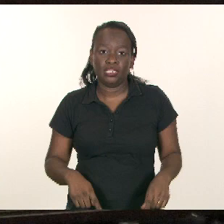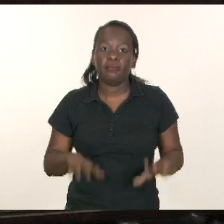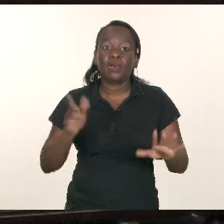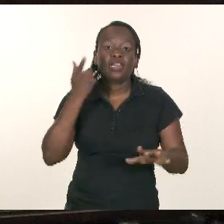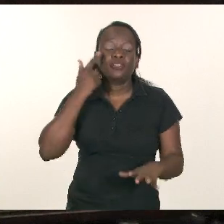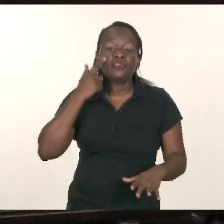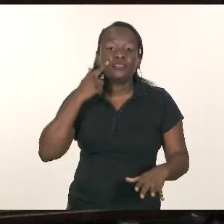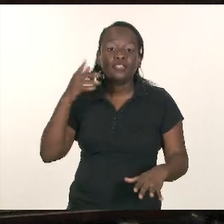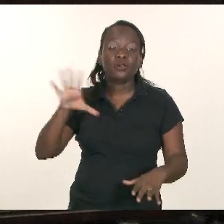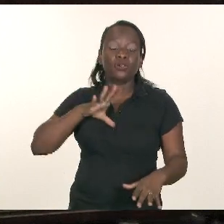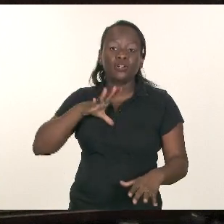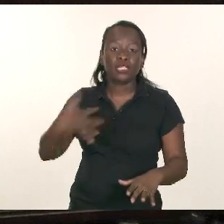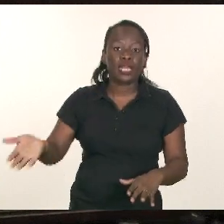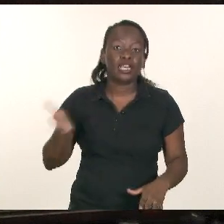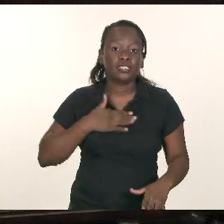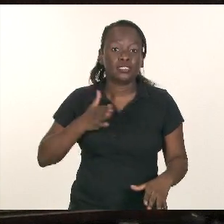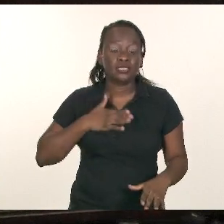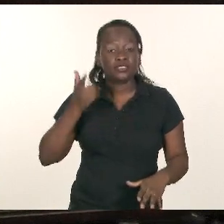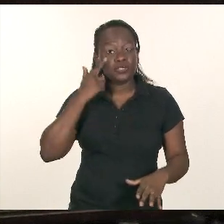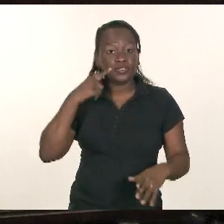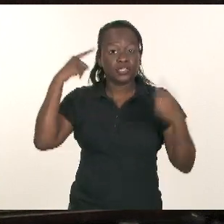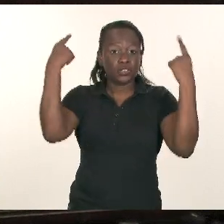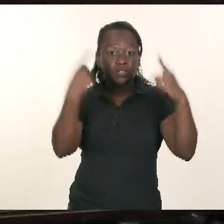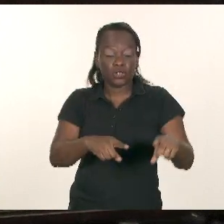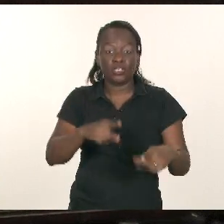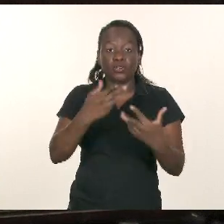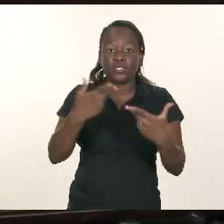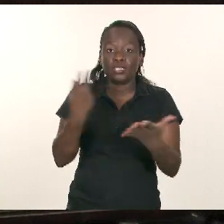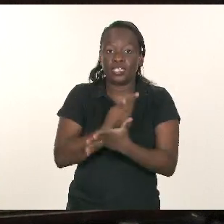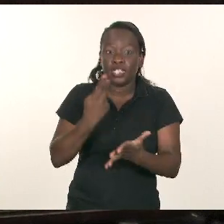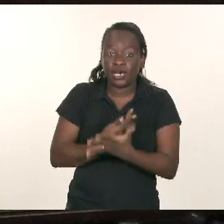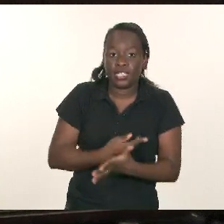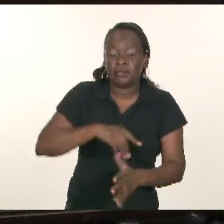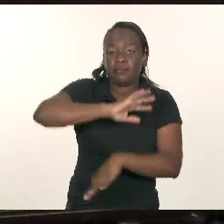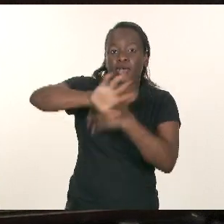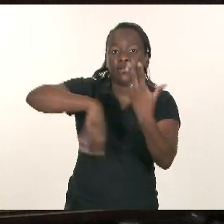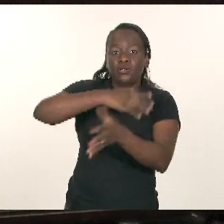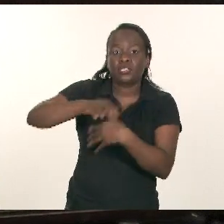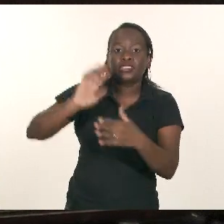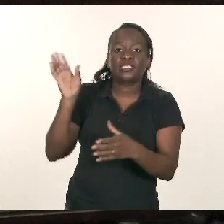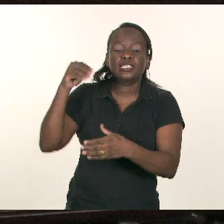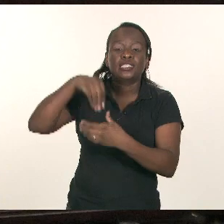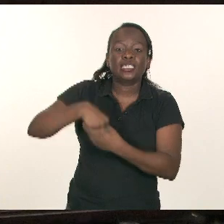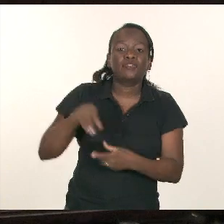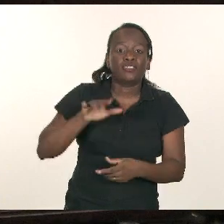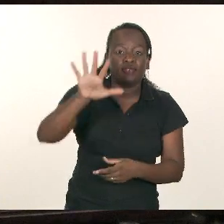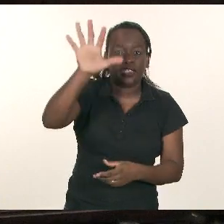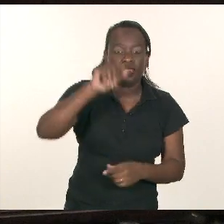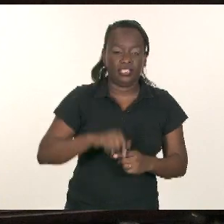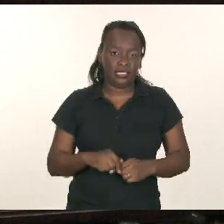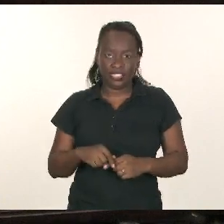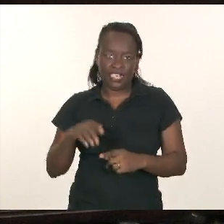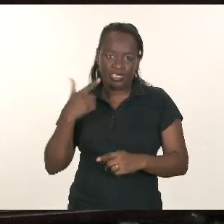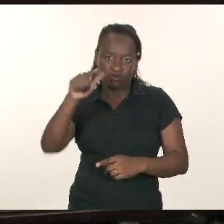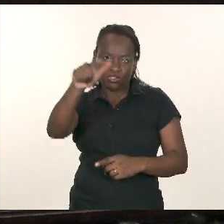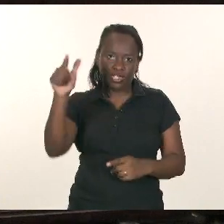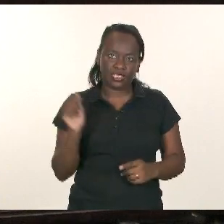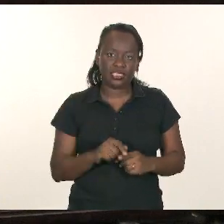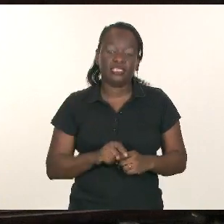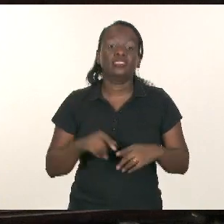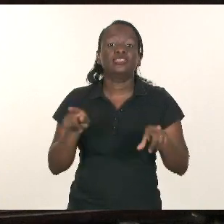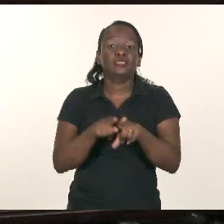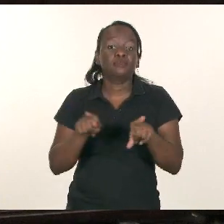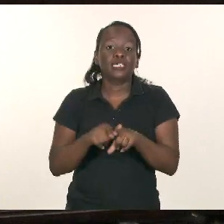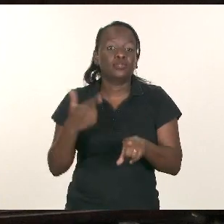peito e disposição de combater as irregularidades e a desordem dentro das favelas. Isso não acontece. Aliás,